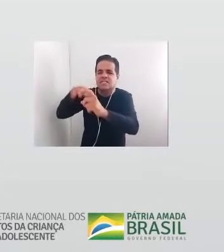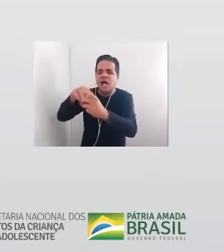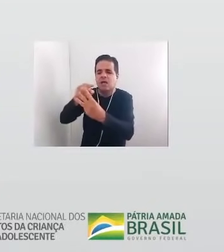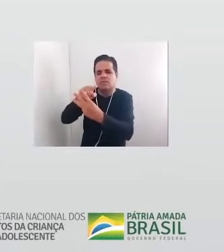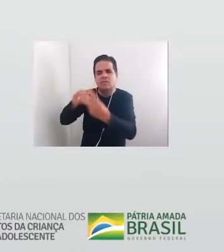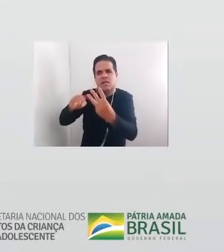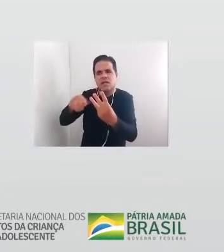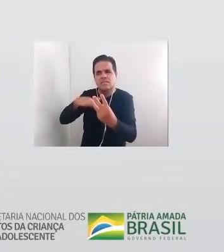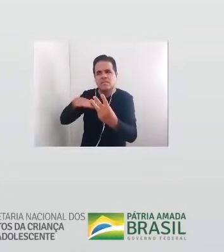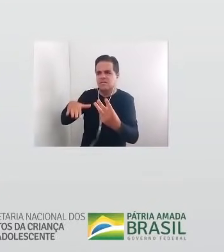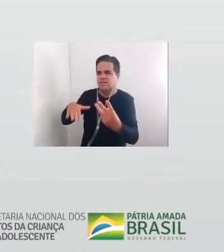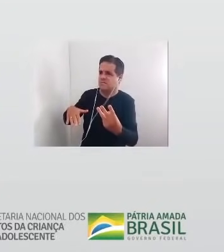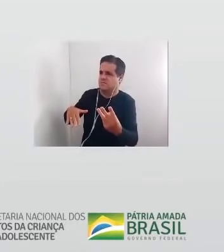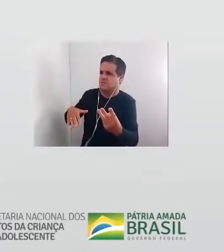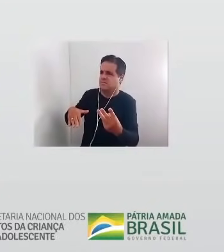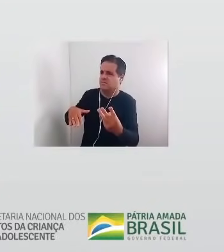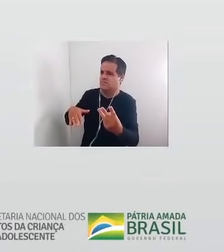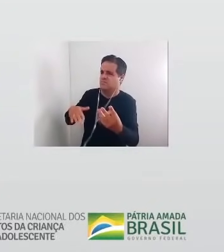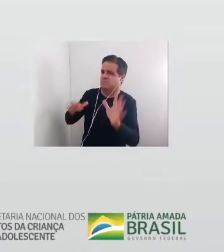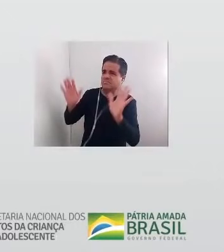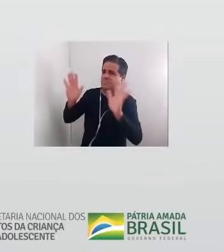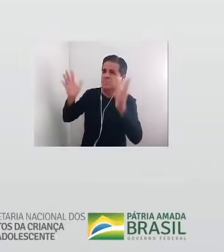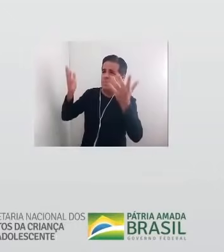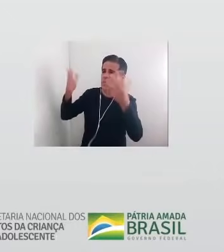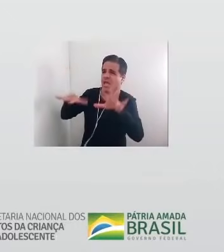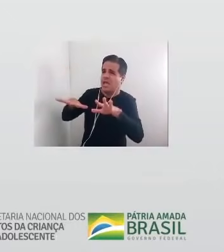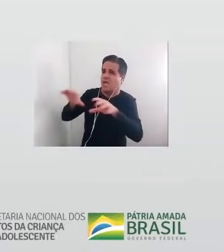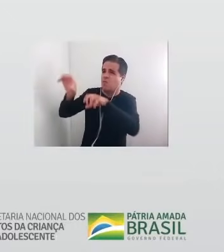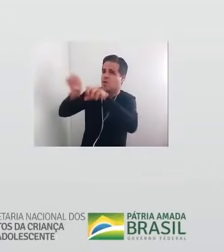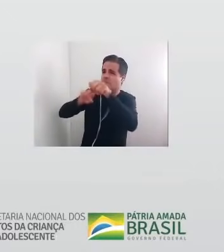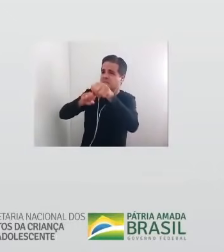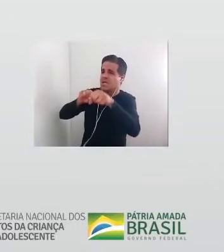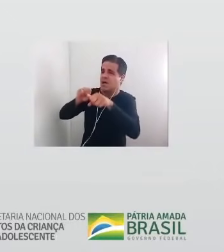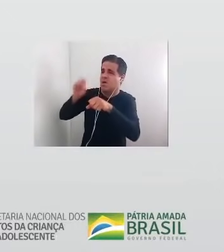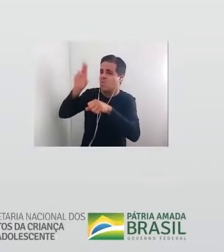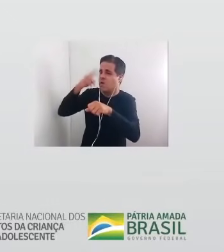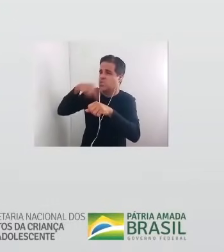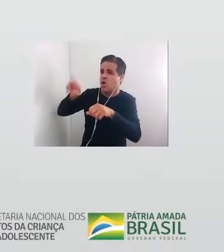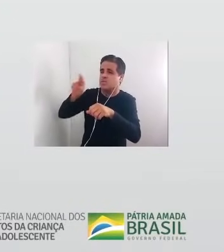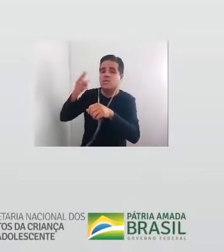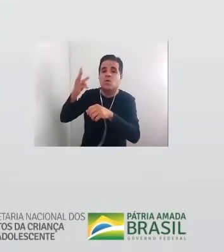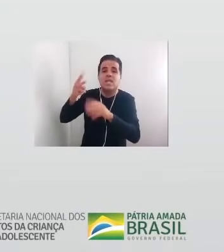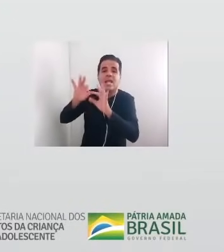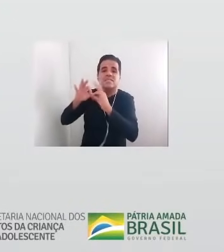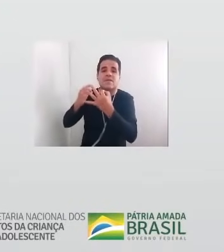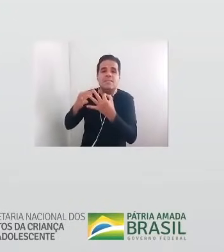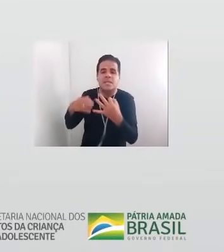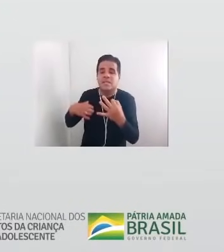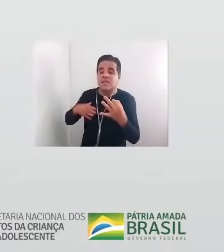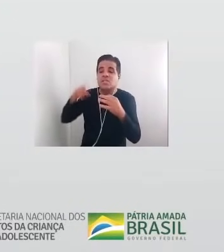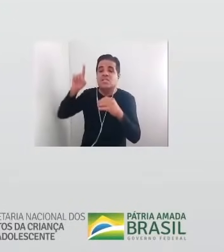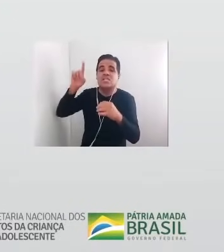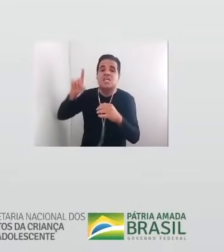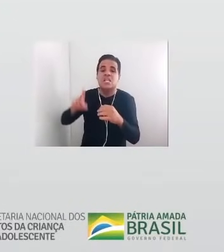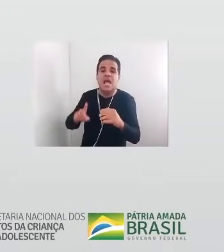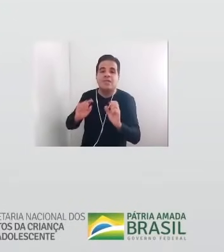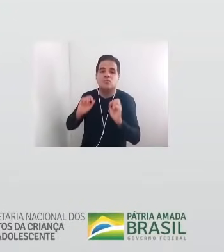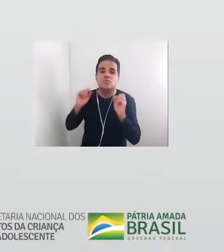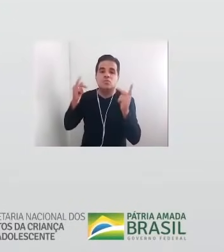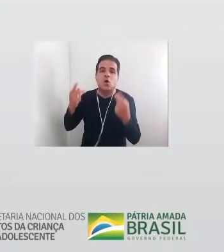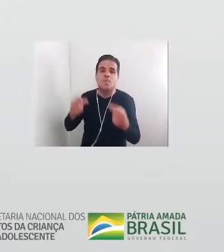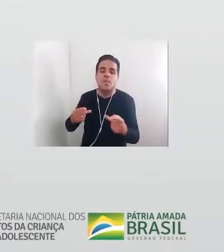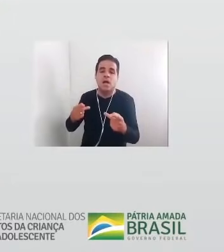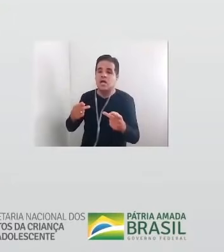querendo desistir, né, da sua formação religiosa. Ou seja, três famílias tiveram os seus direitos humanos